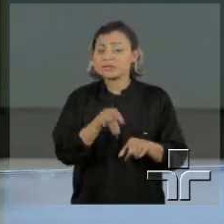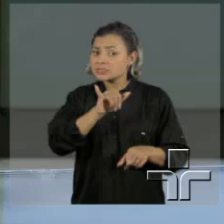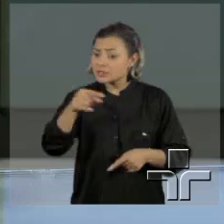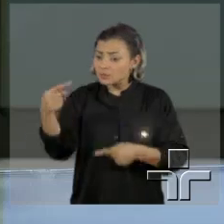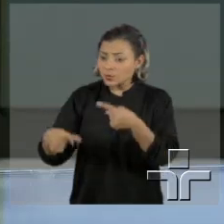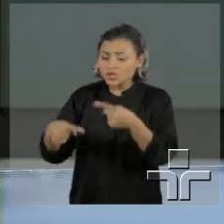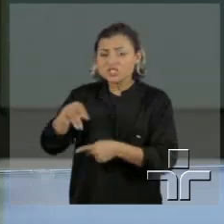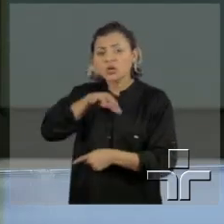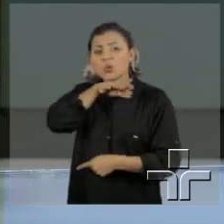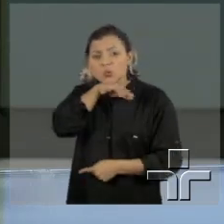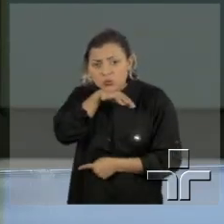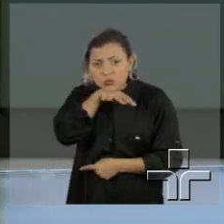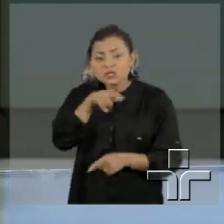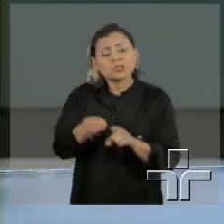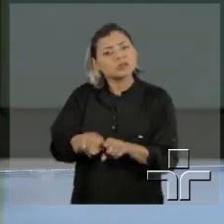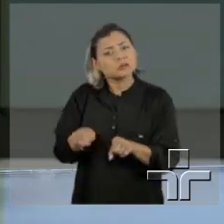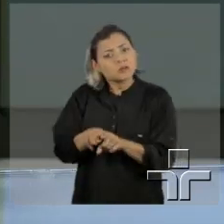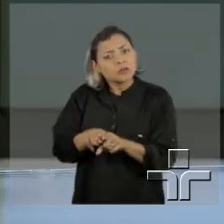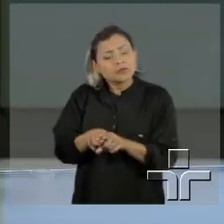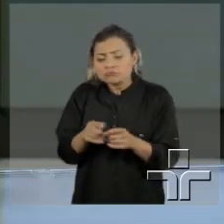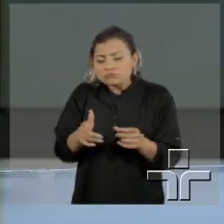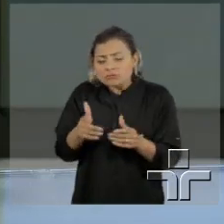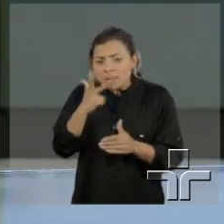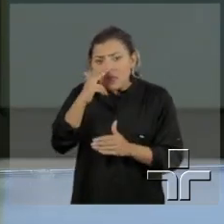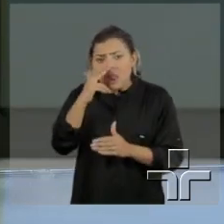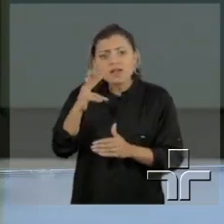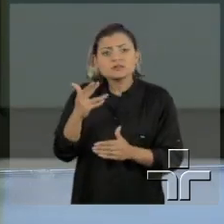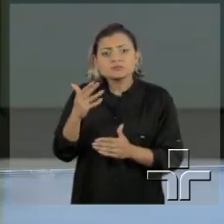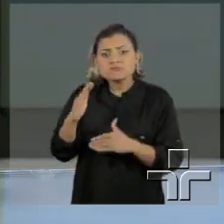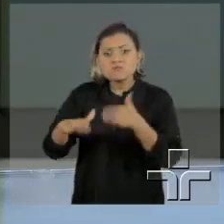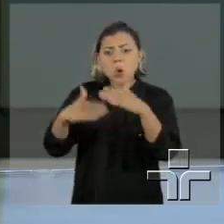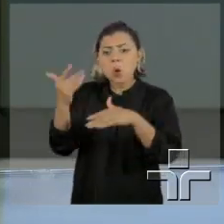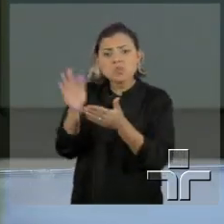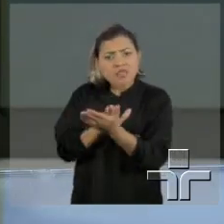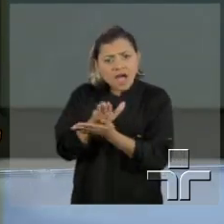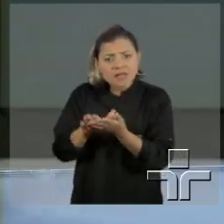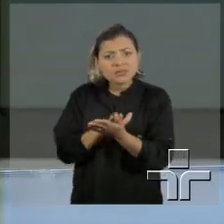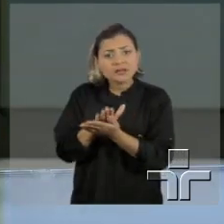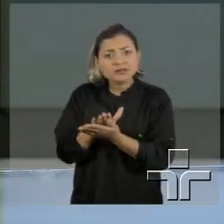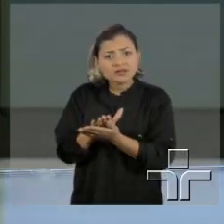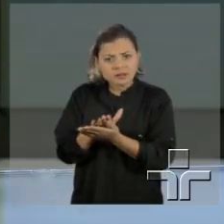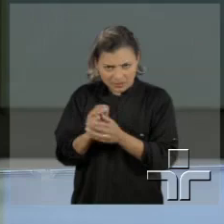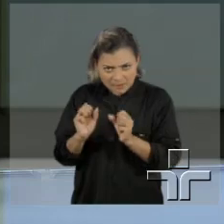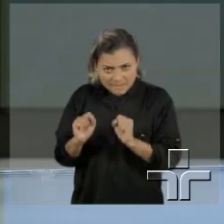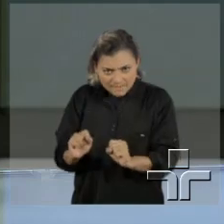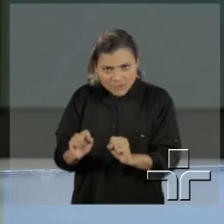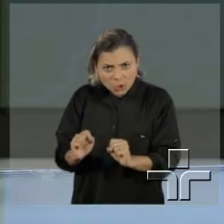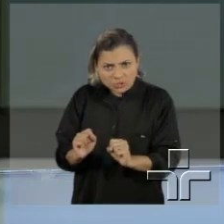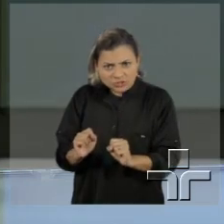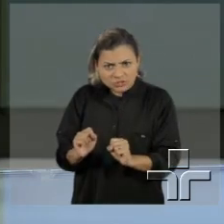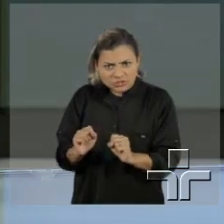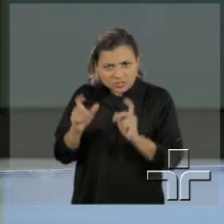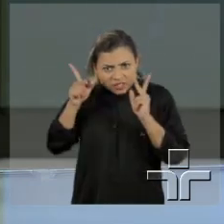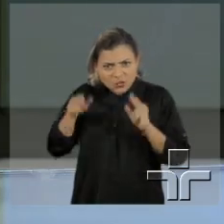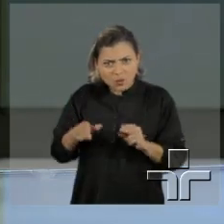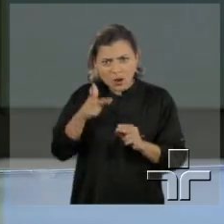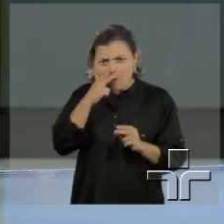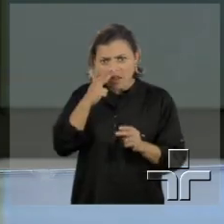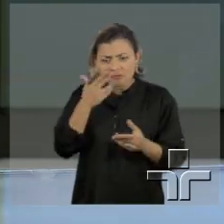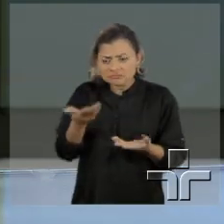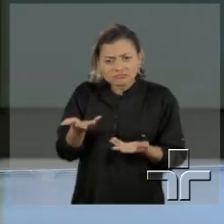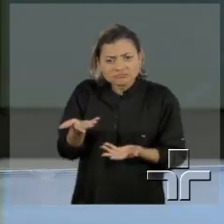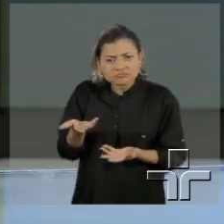uma política que ainda não chegou à sua plenitude, ela não pode ser considerada uma razão para